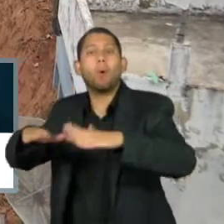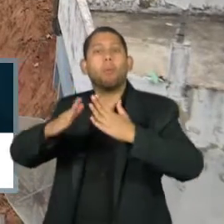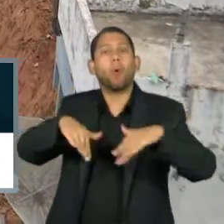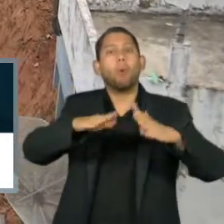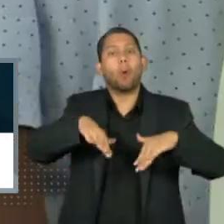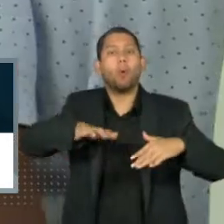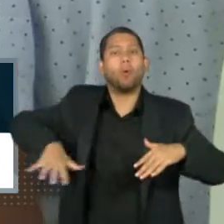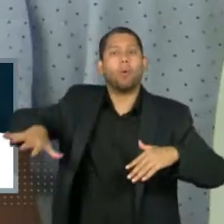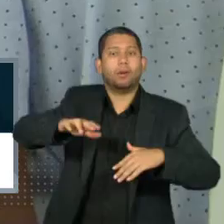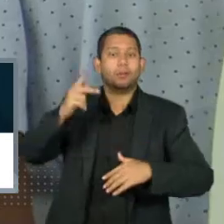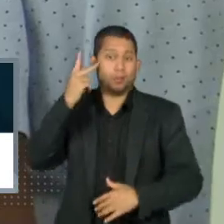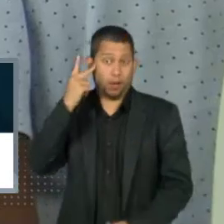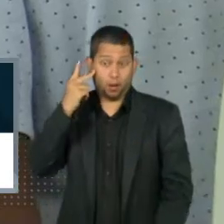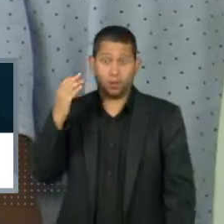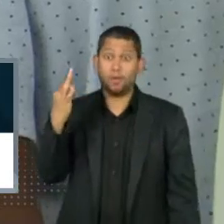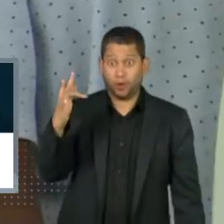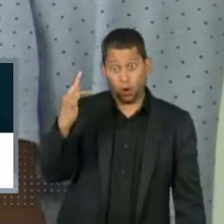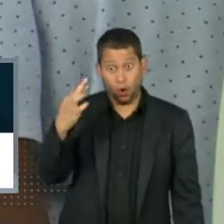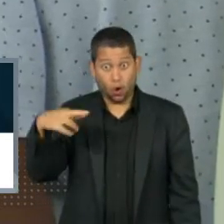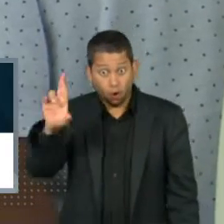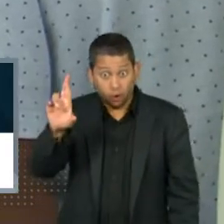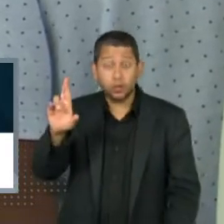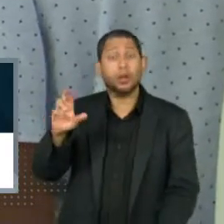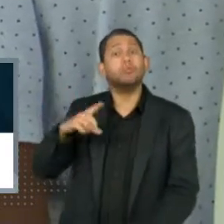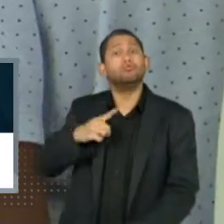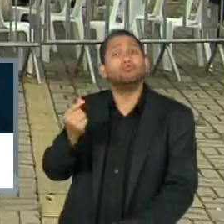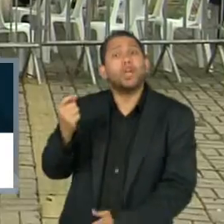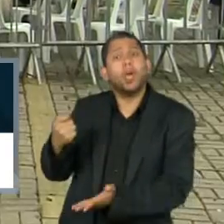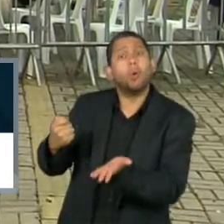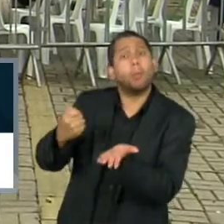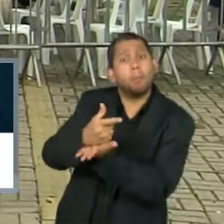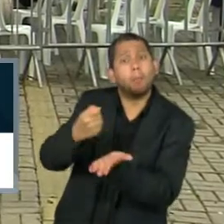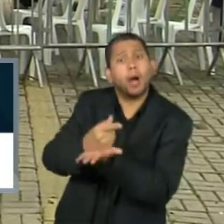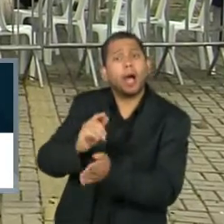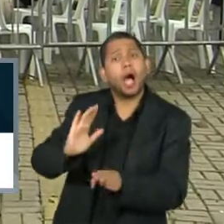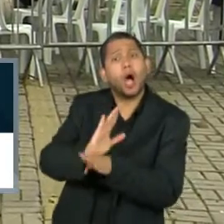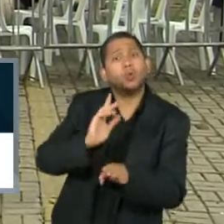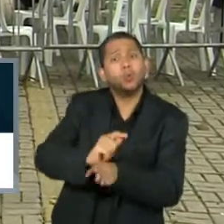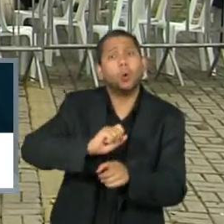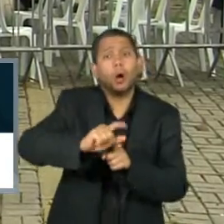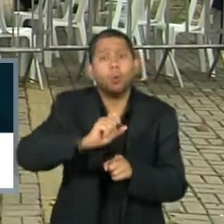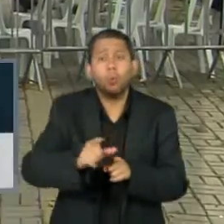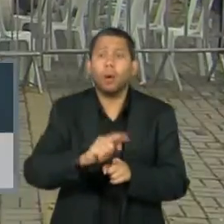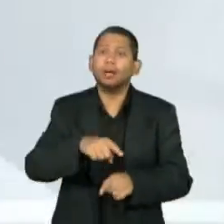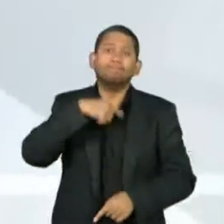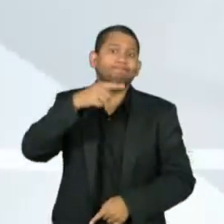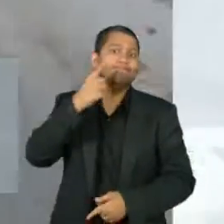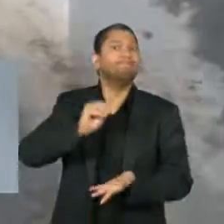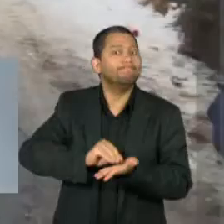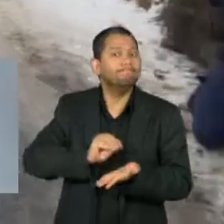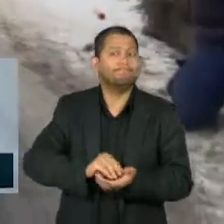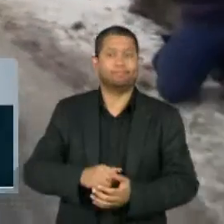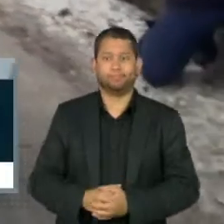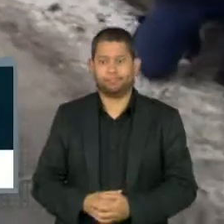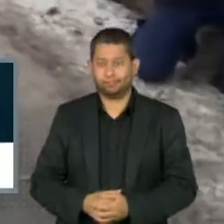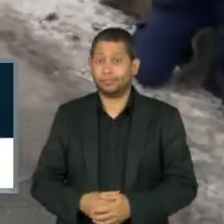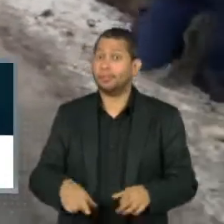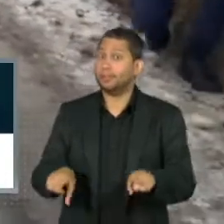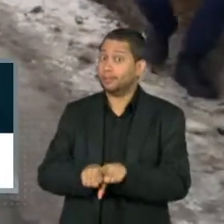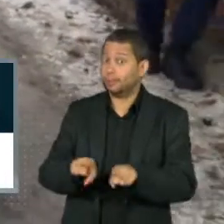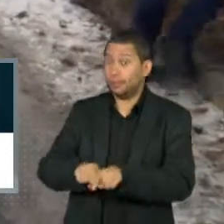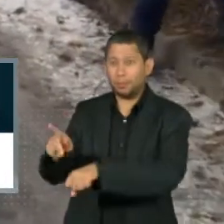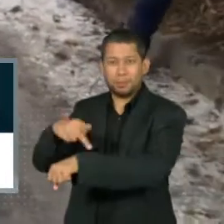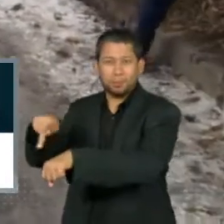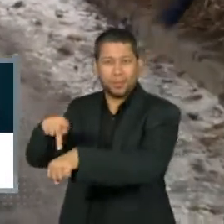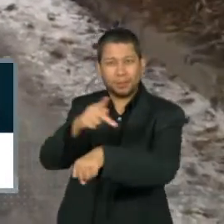Grande São Paulo. Em Franco da Rocha, a ajuda financeira não é suficiente para quem não tem mais um teto. A diplomacia